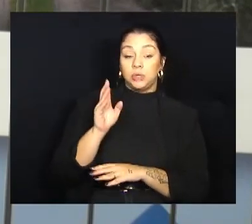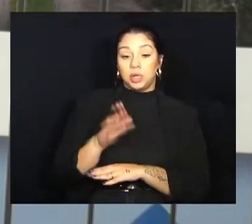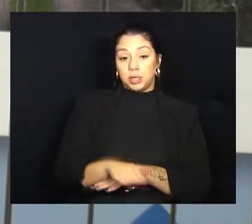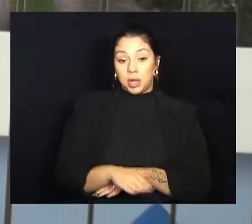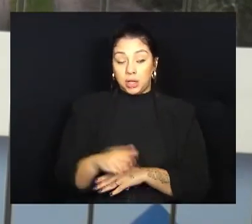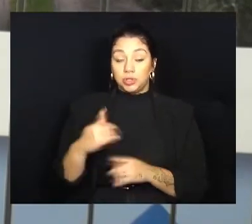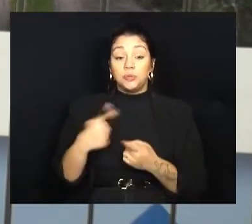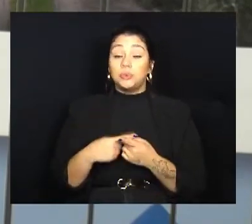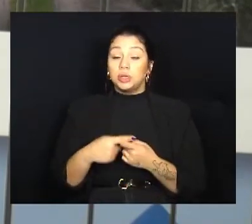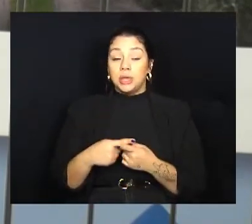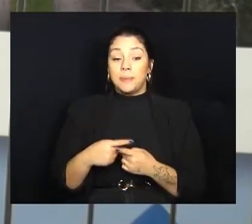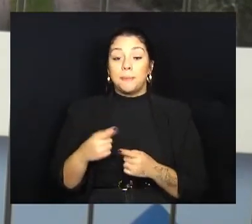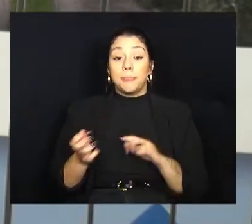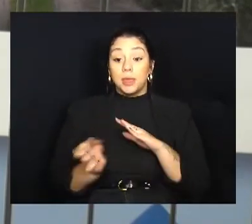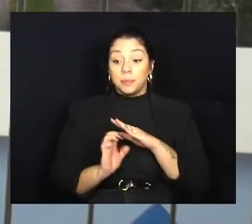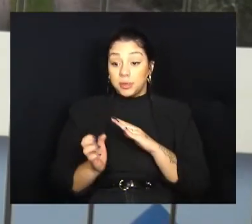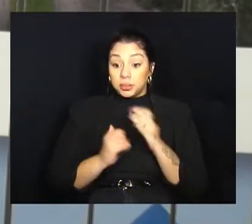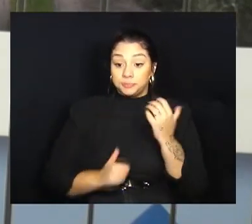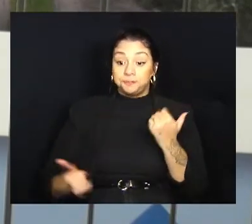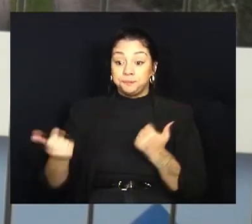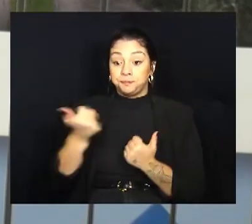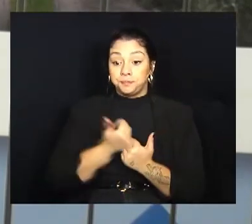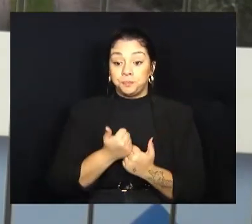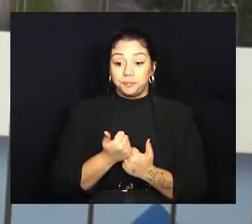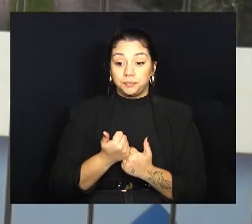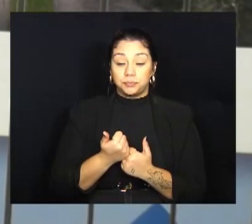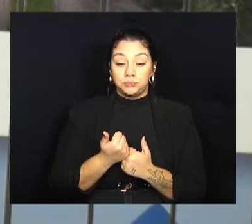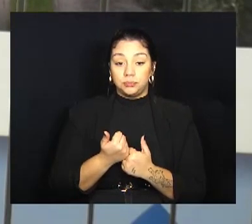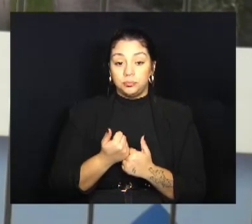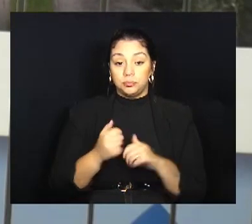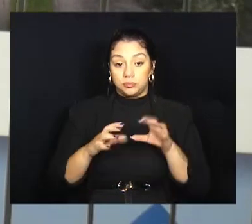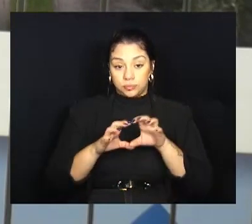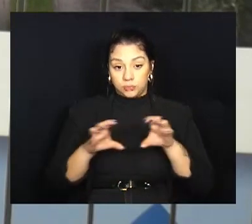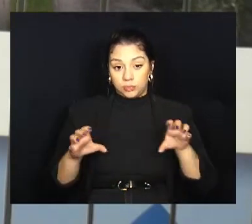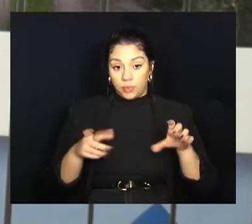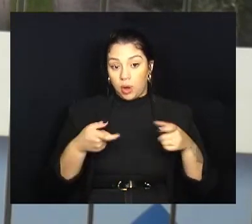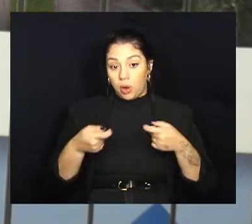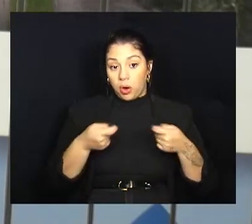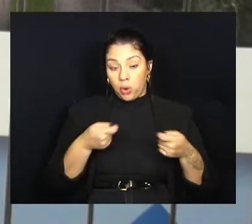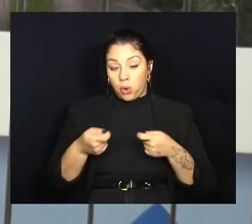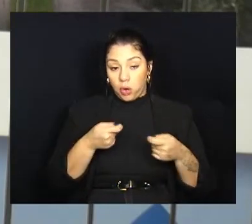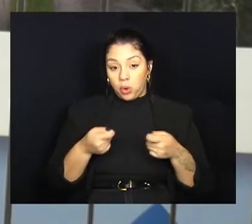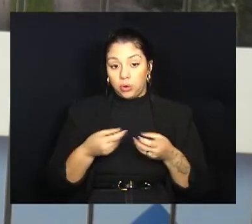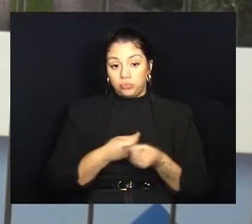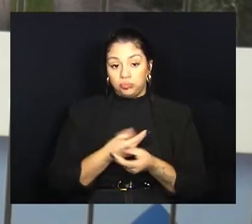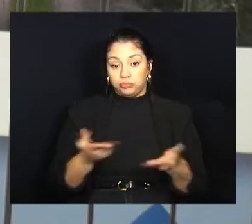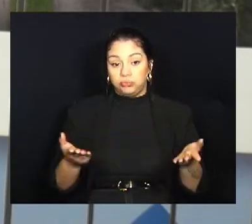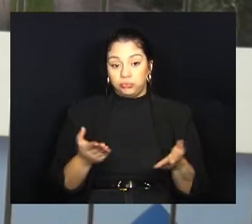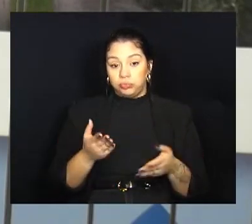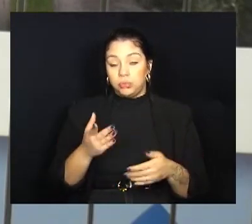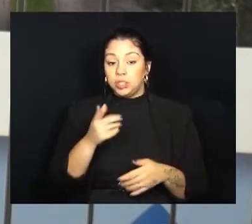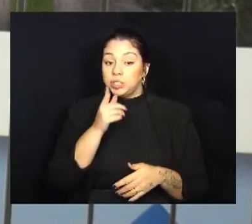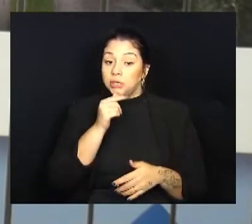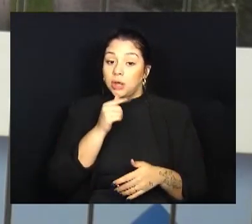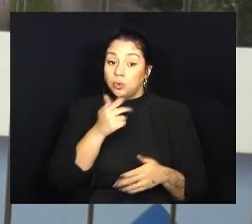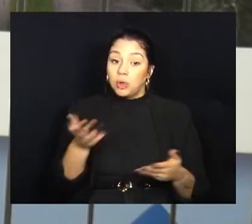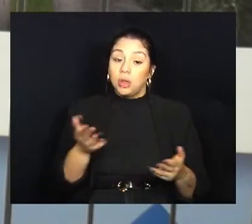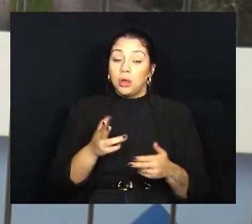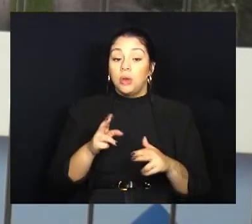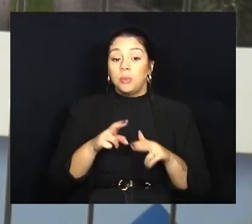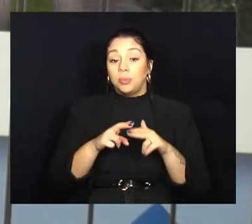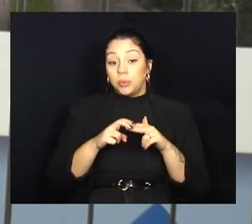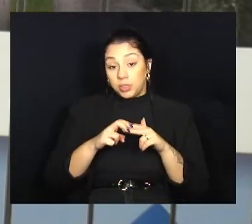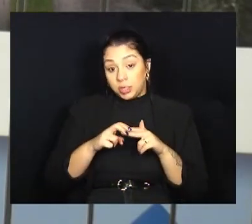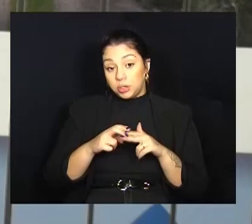a Sanasa vai fazer a substituição de um macromedidor na rede de distribuição daquele bairro. Por isso, você que mora